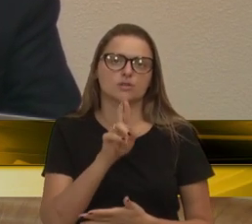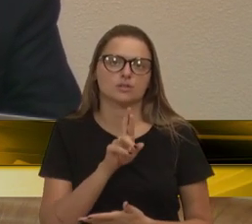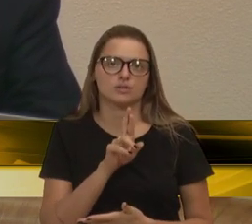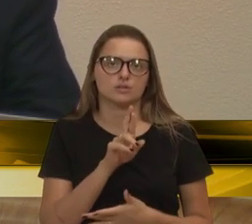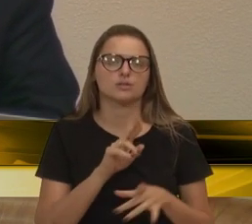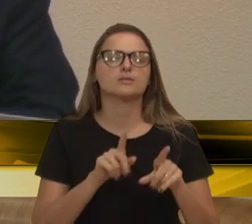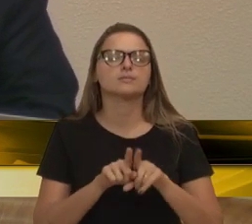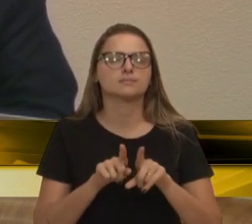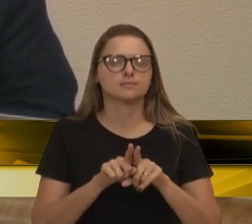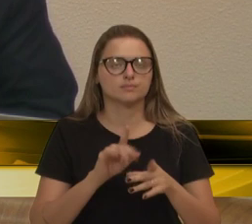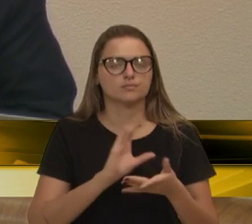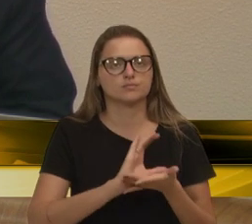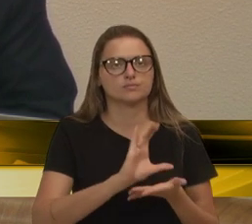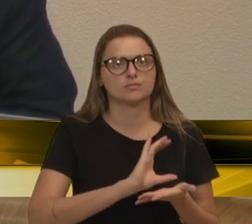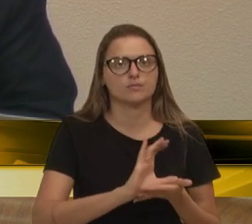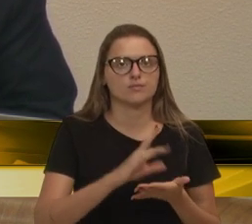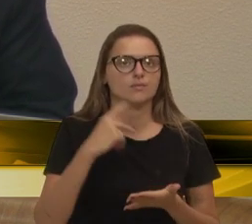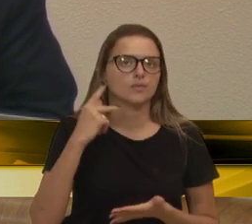do recurso especial número